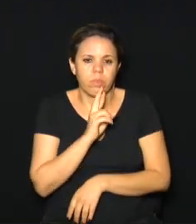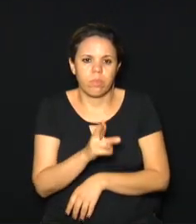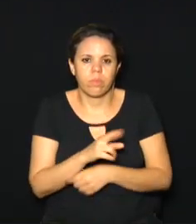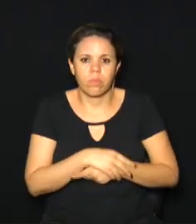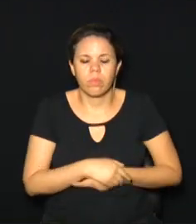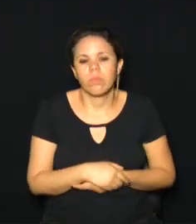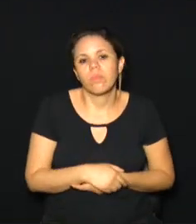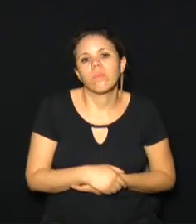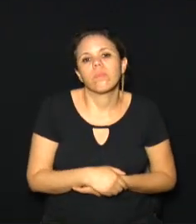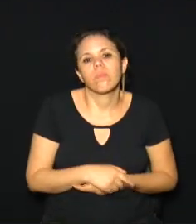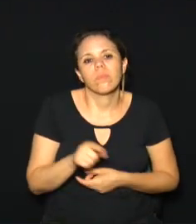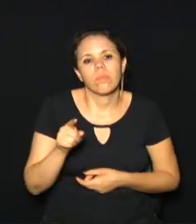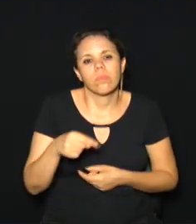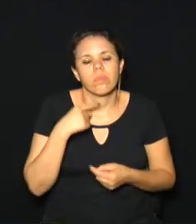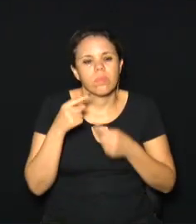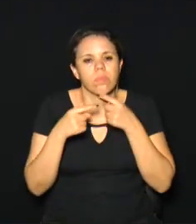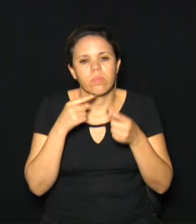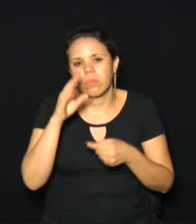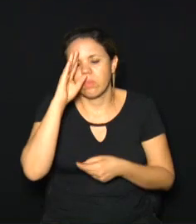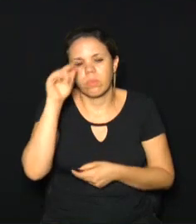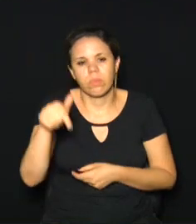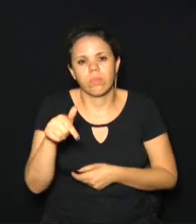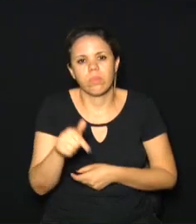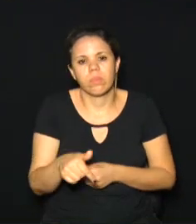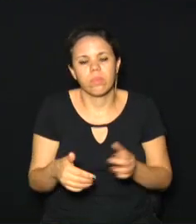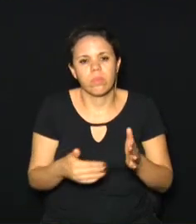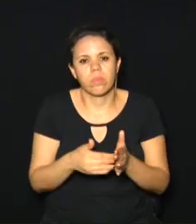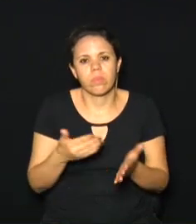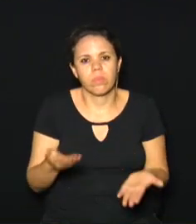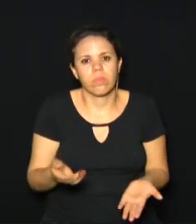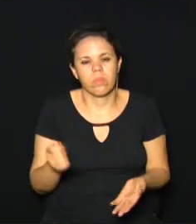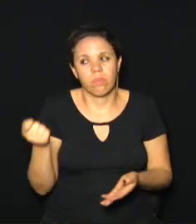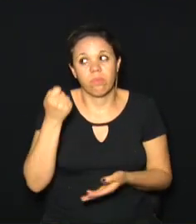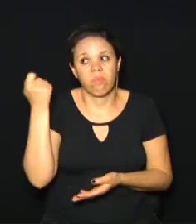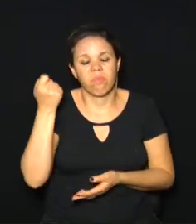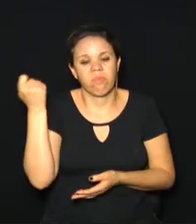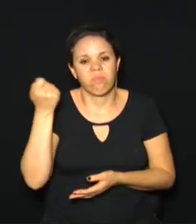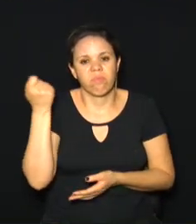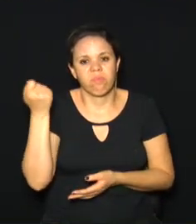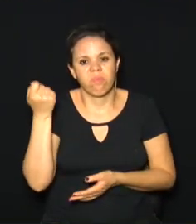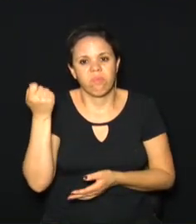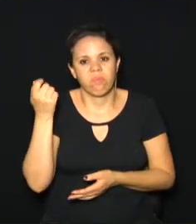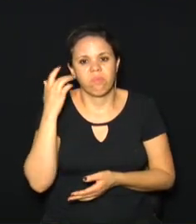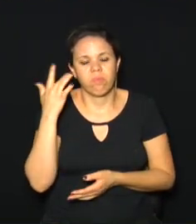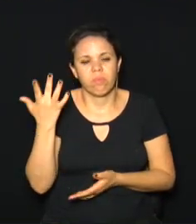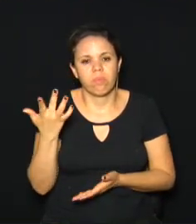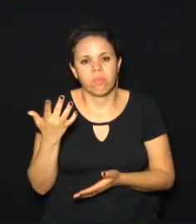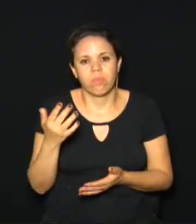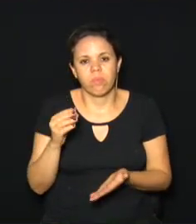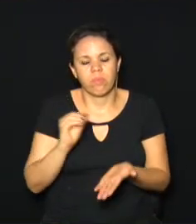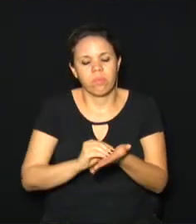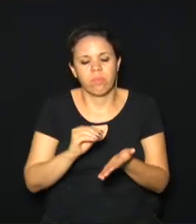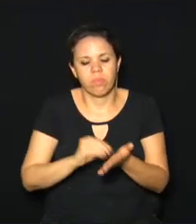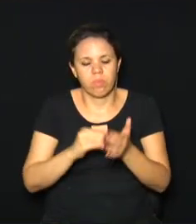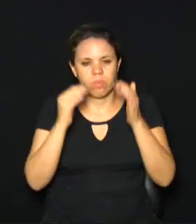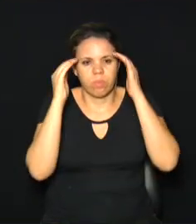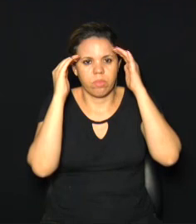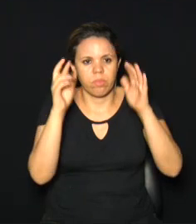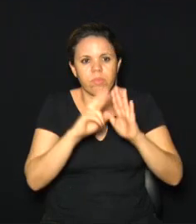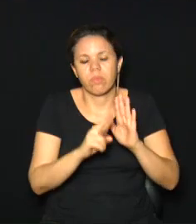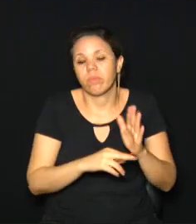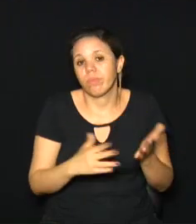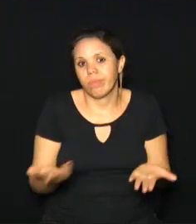resposta a esses questionamentos, principalmente essa questão última aqui, que é a mais grave, né, que eu vejo, né, tá tendo descumprimento aqui, né,